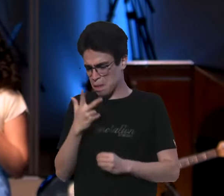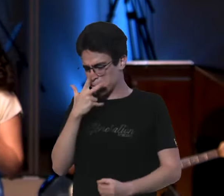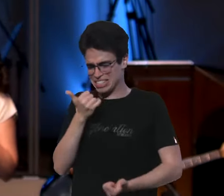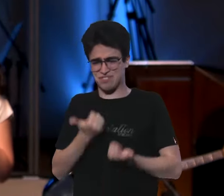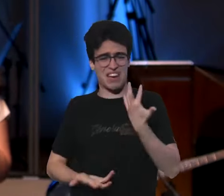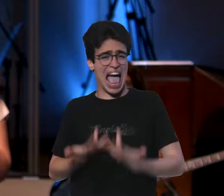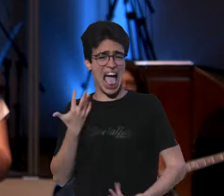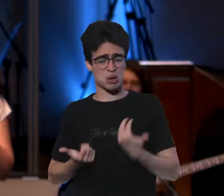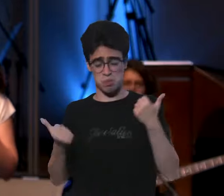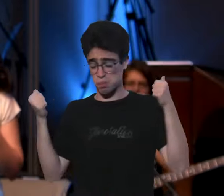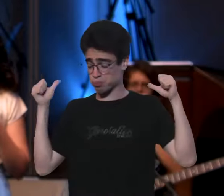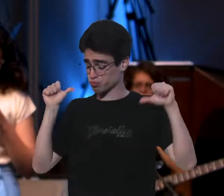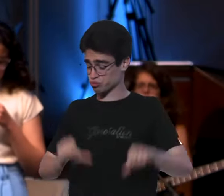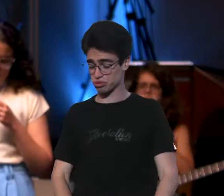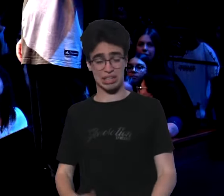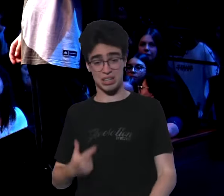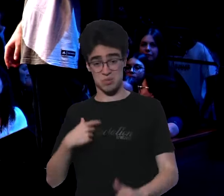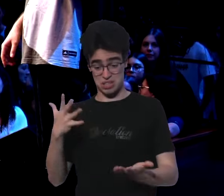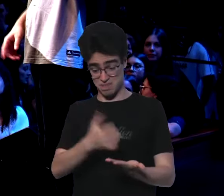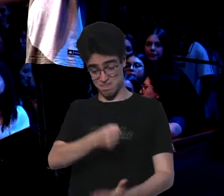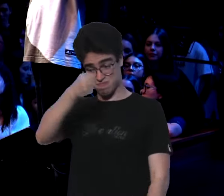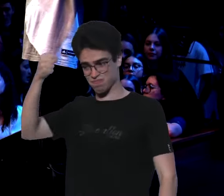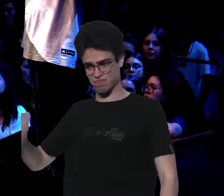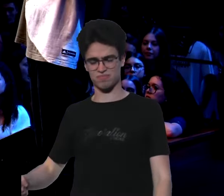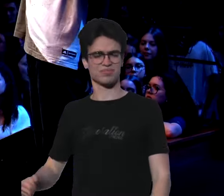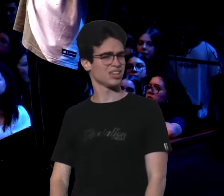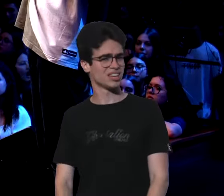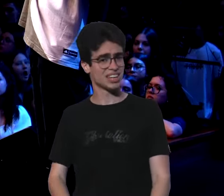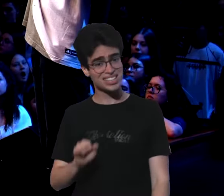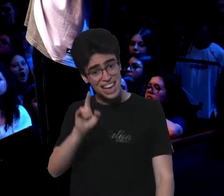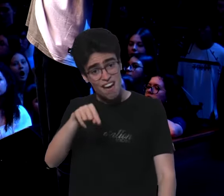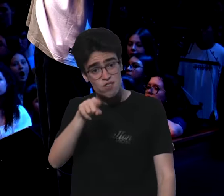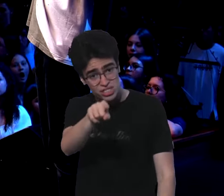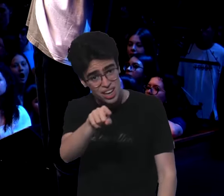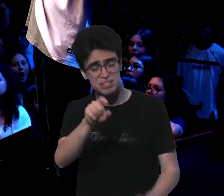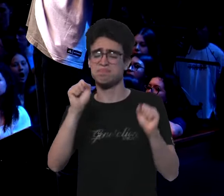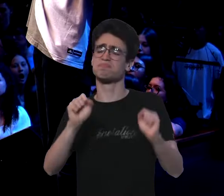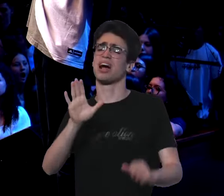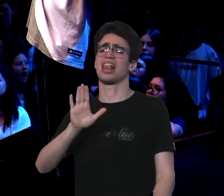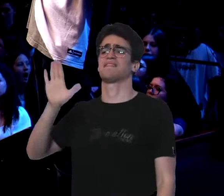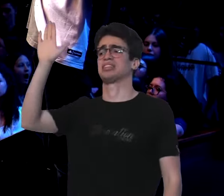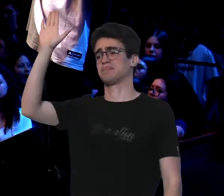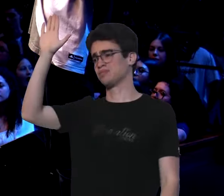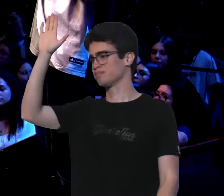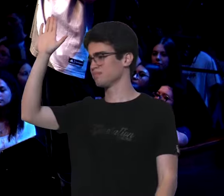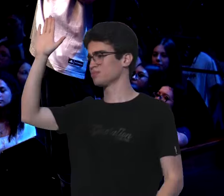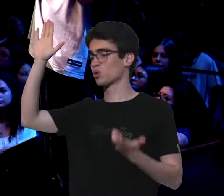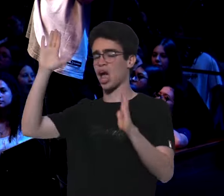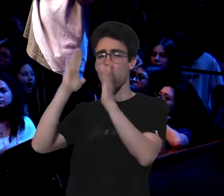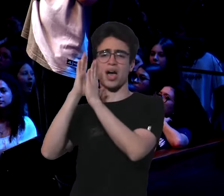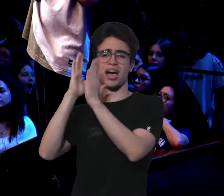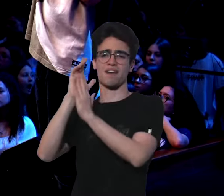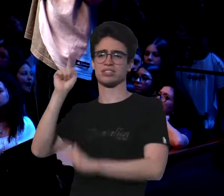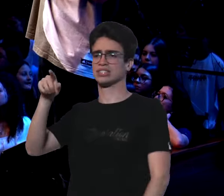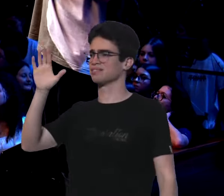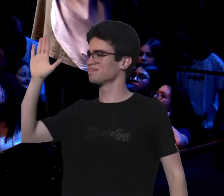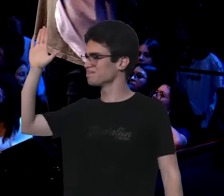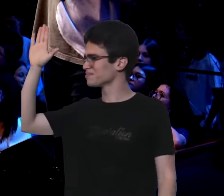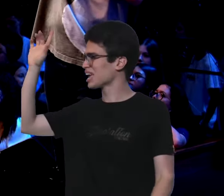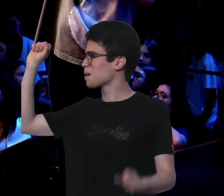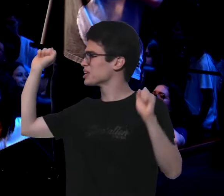uma vida nova com Jesus. Eu quero orar por você. Se você é uma dessas pessoas, levanta a sua mão bem alta. Eu quero orar pela sua vida. Deus te